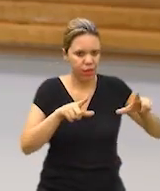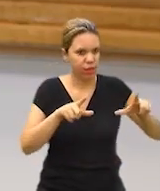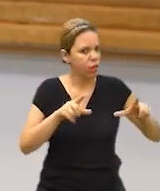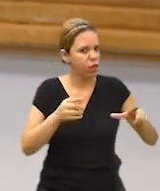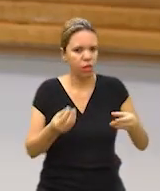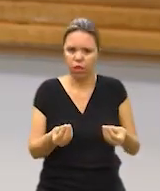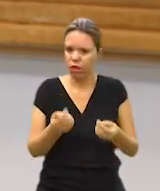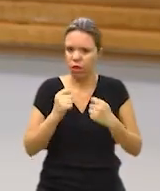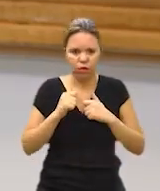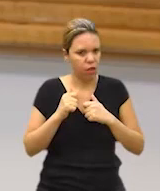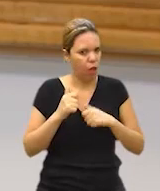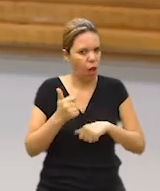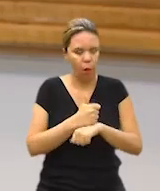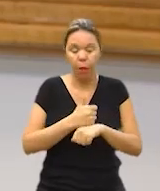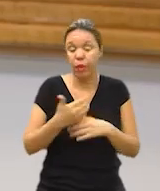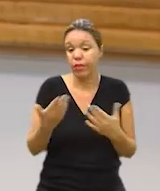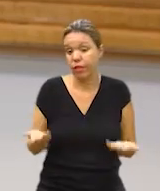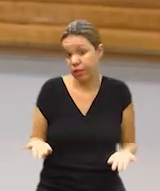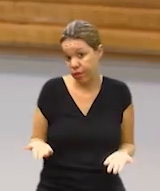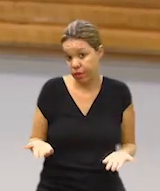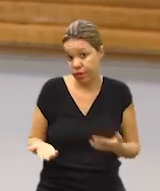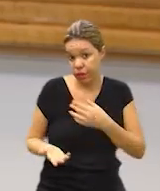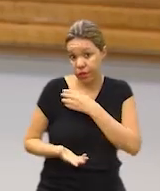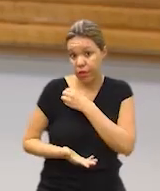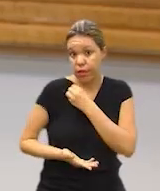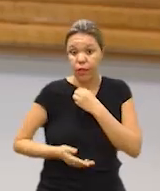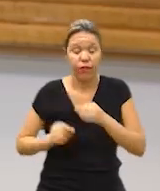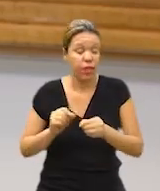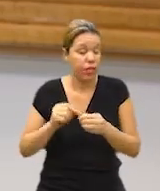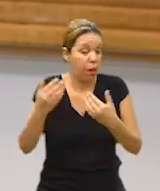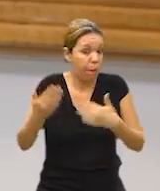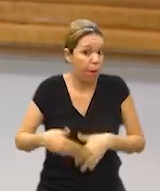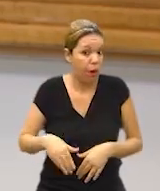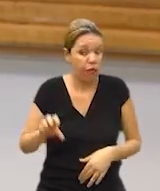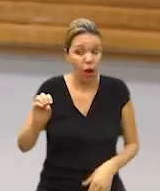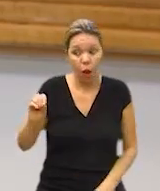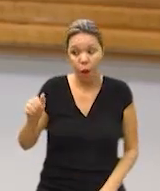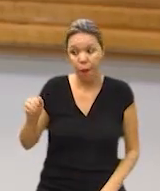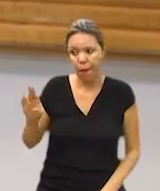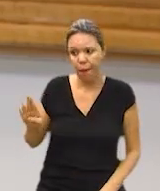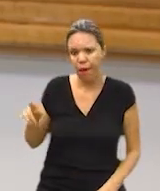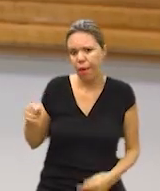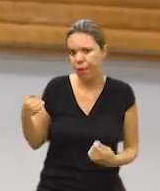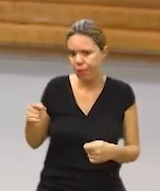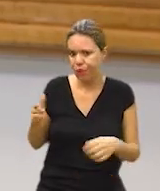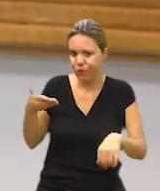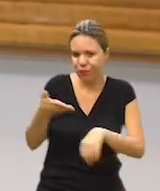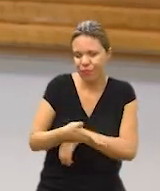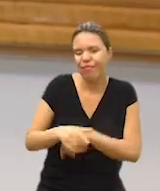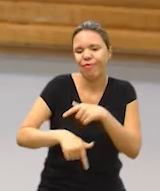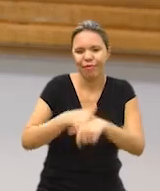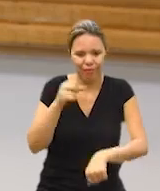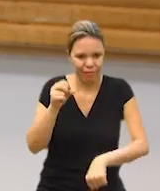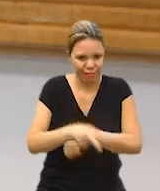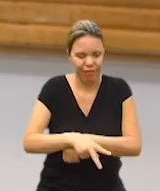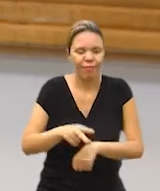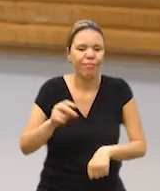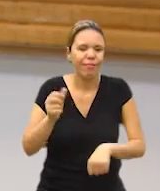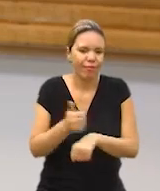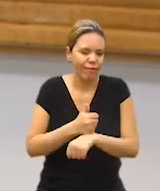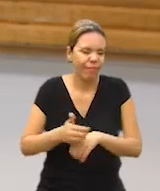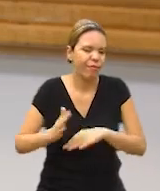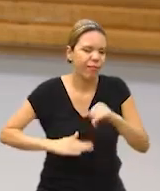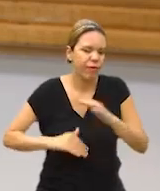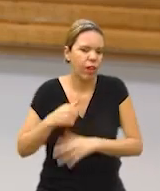uma profissão. Então, fazer a prova da OAB é necessário para ingressar no mercado de trabalho, seja